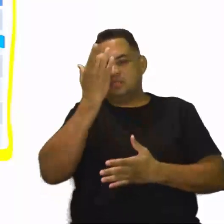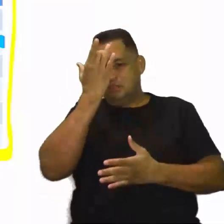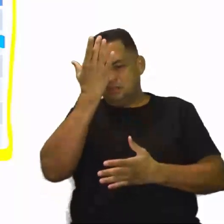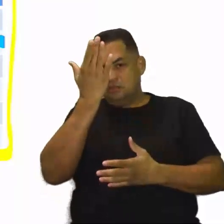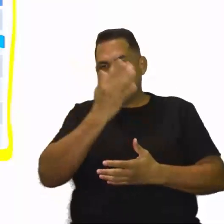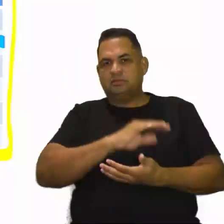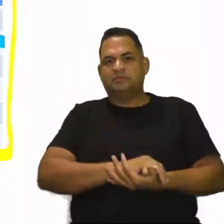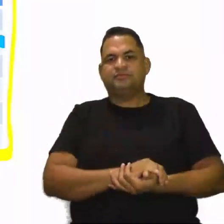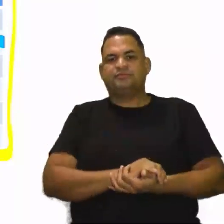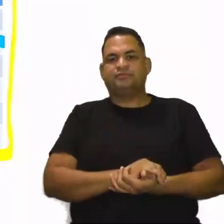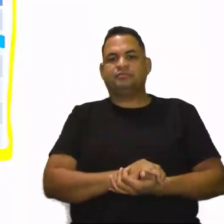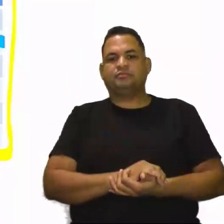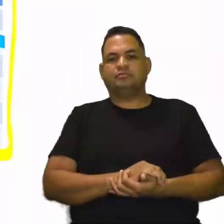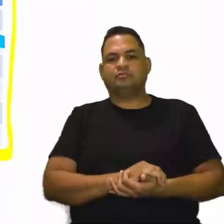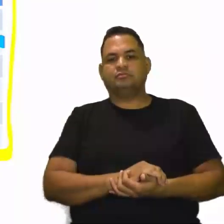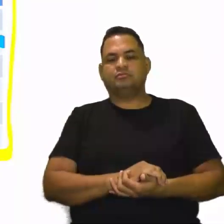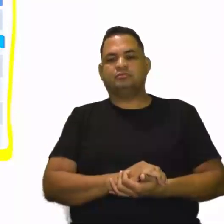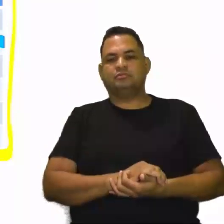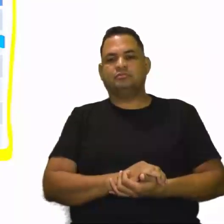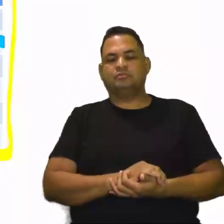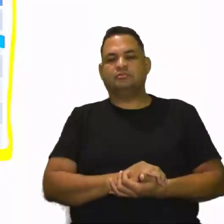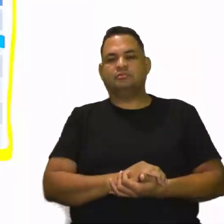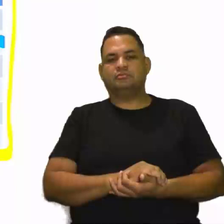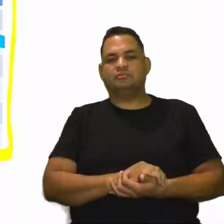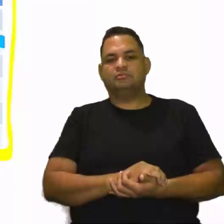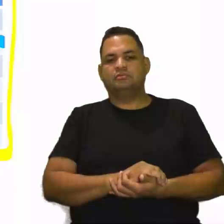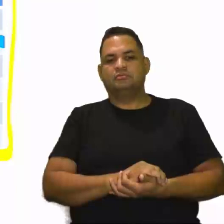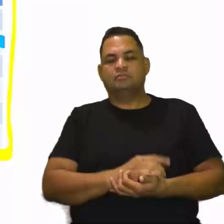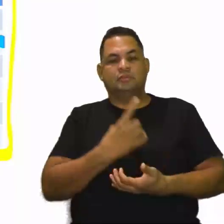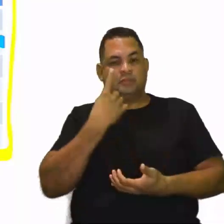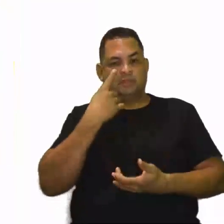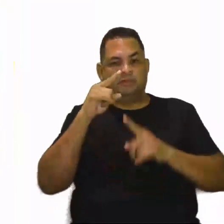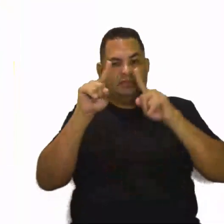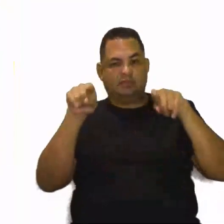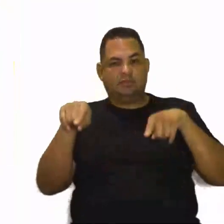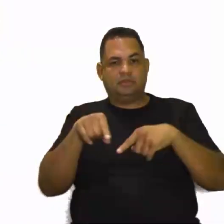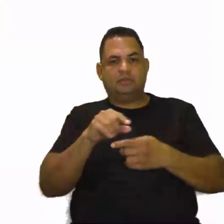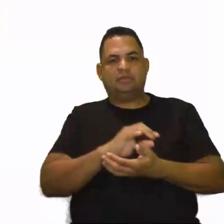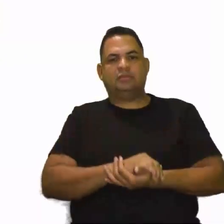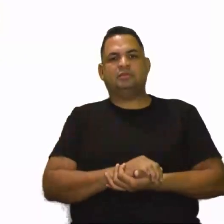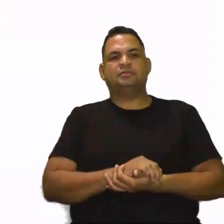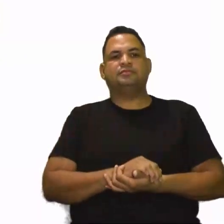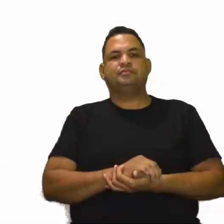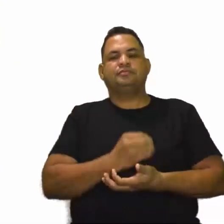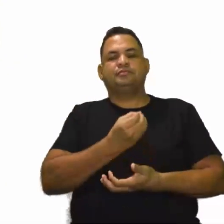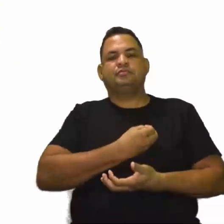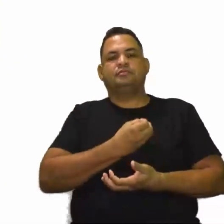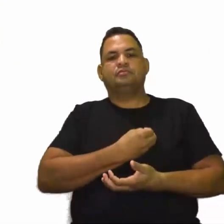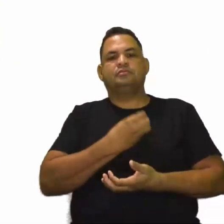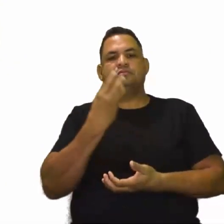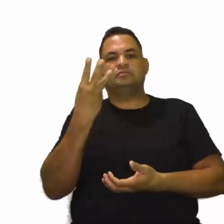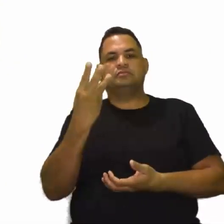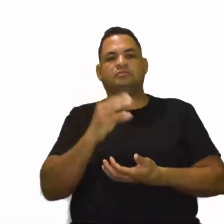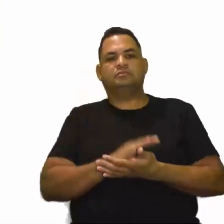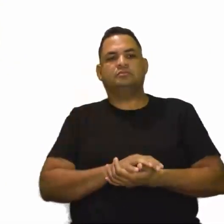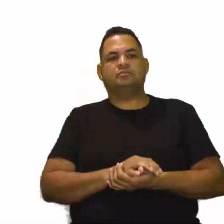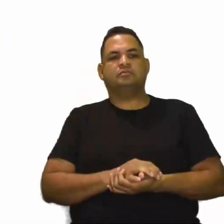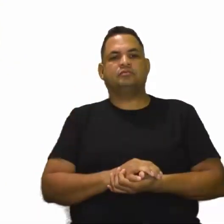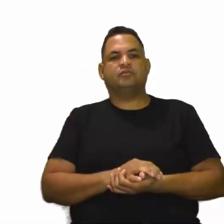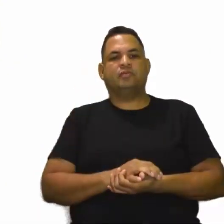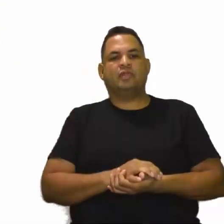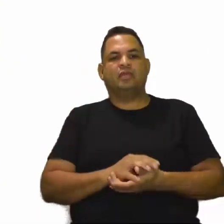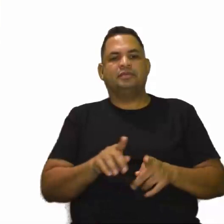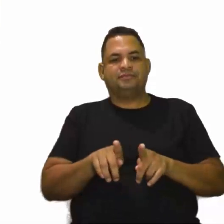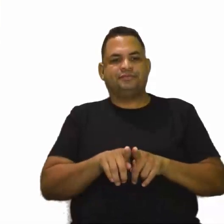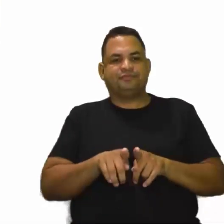essa, né? Muito fácil mesmo, só analisar a tabela. Vamos seguir. Questão 3. A questão 3